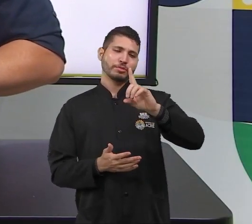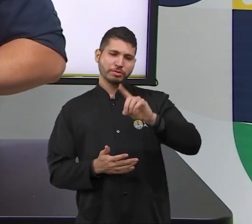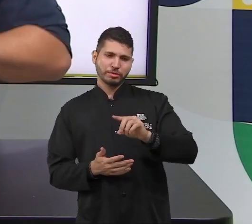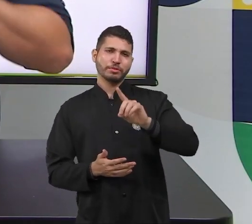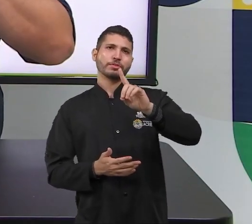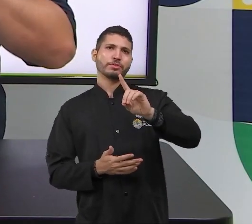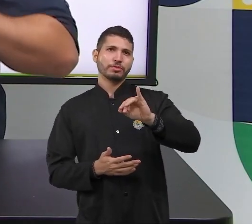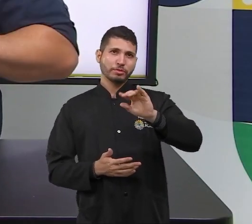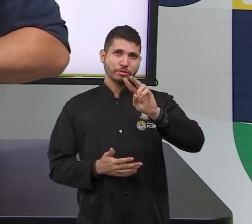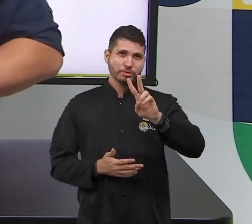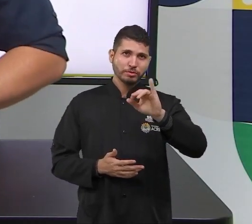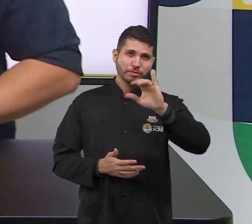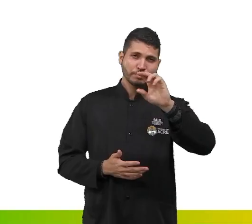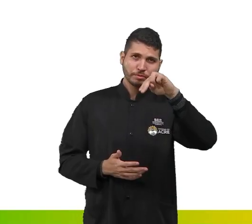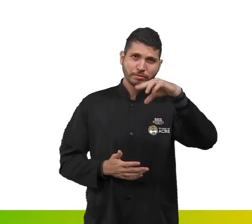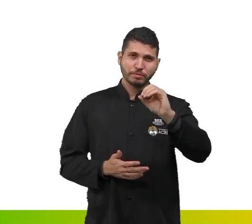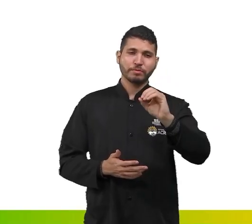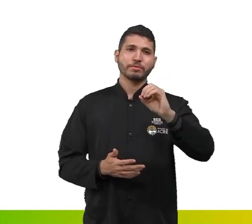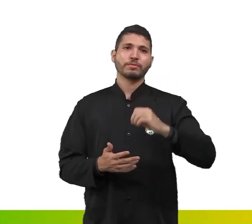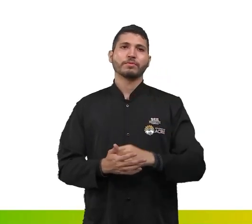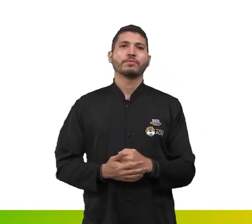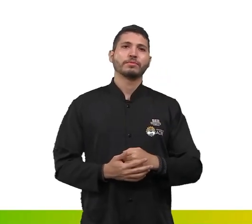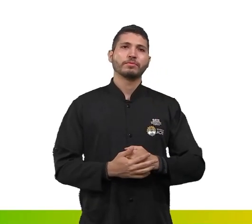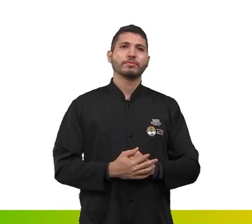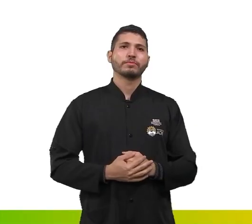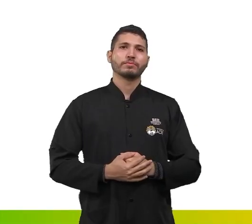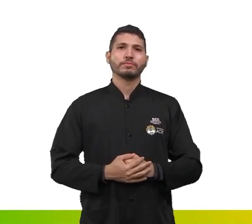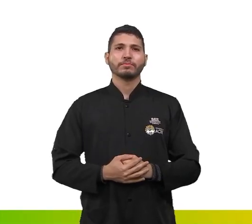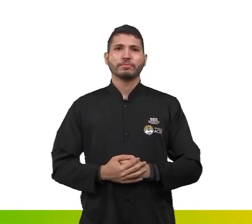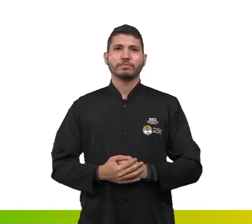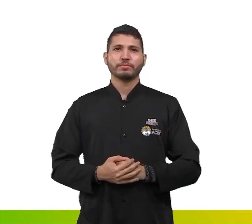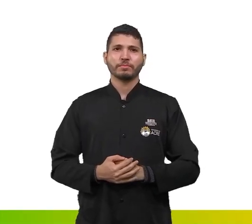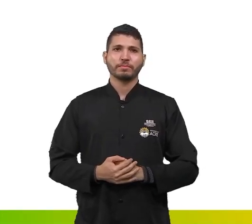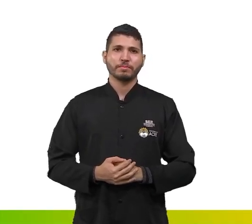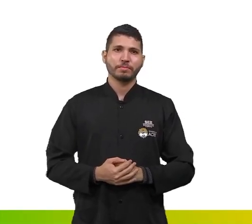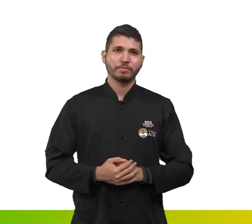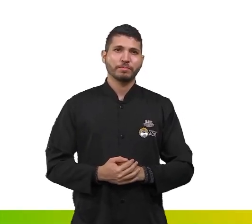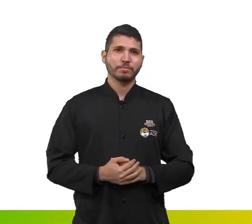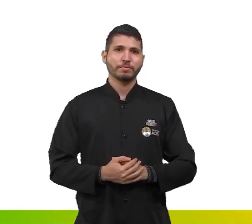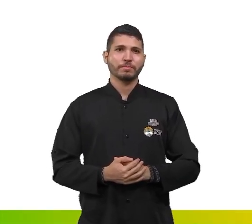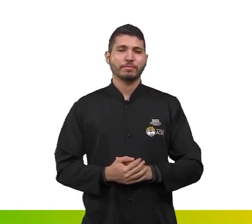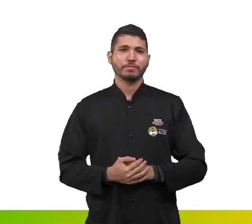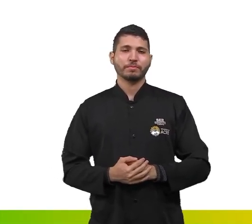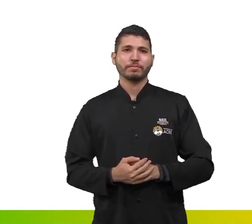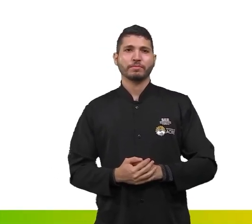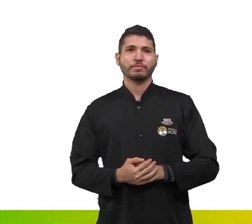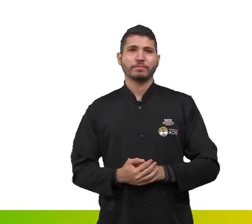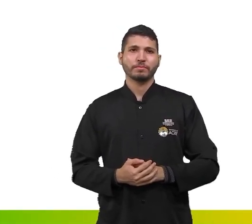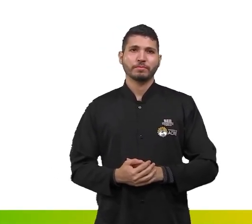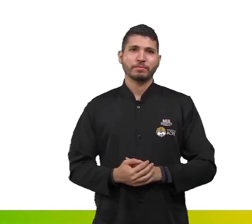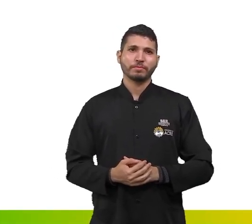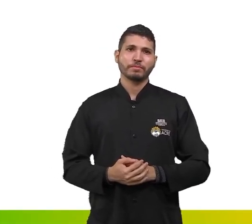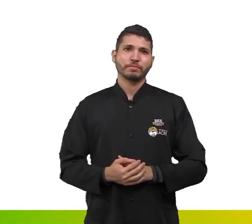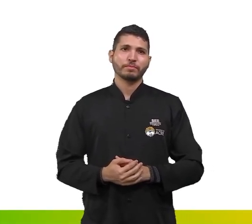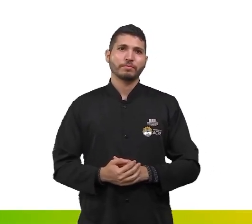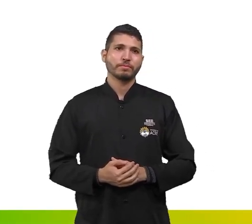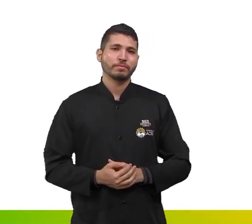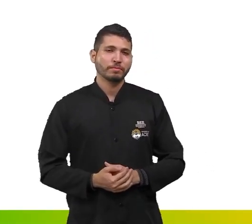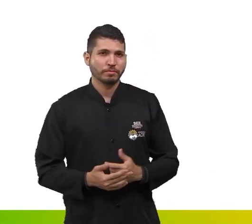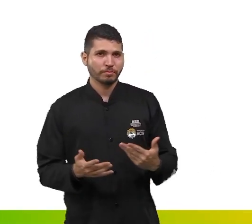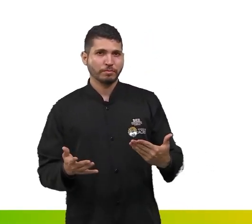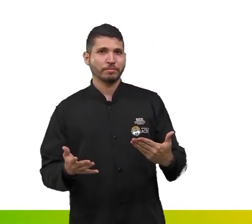viu? Mais à frente. Então, no poder absoluto, nós temos a